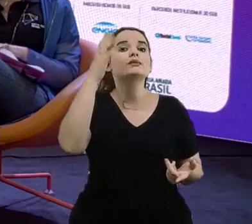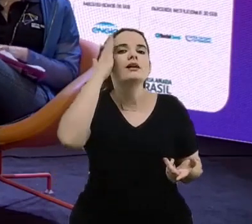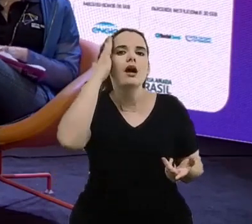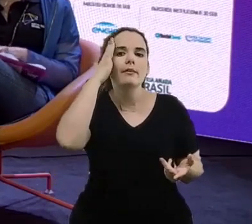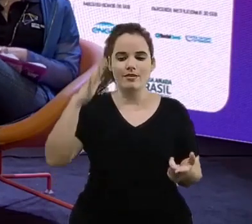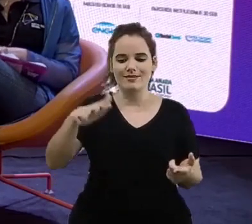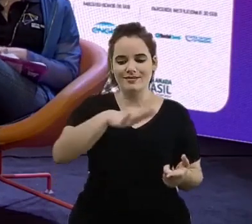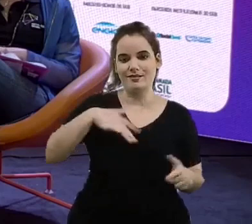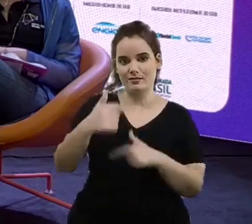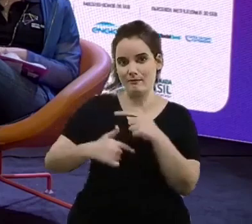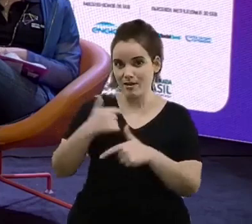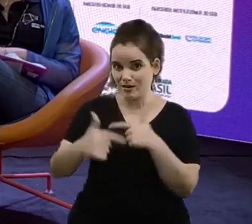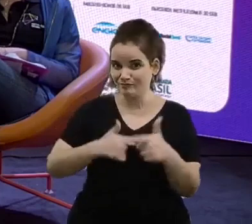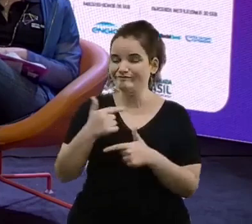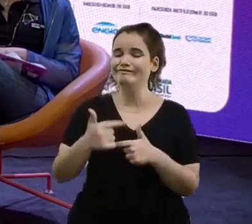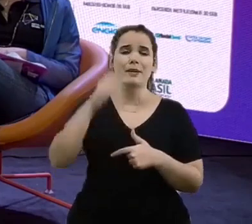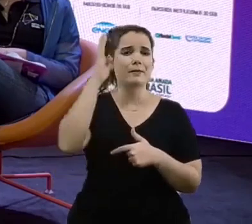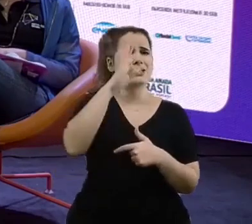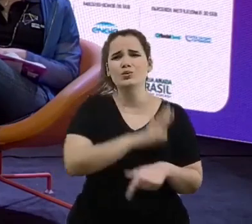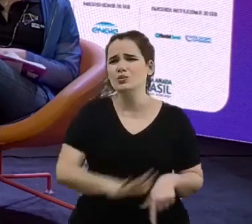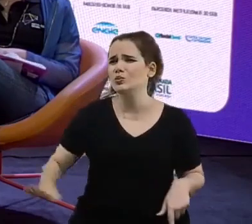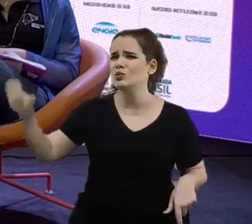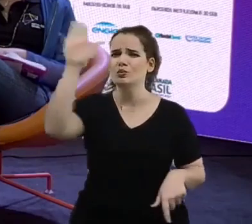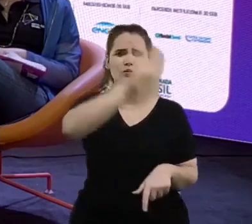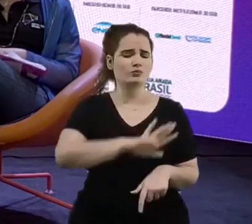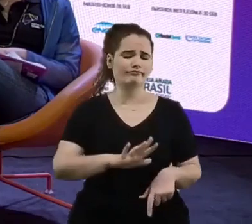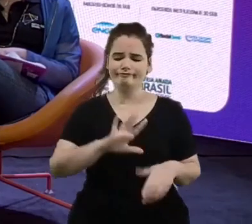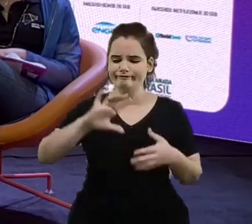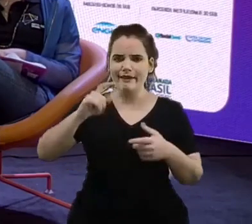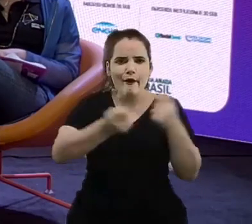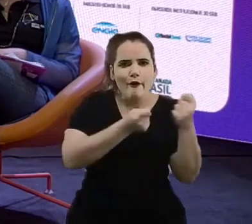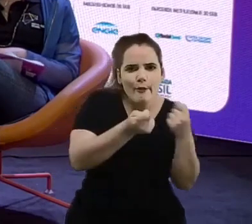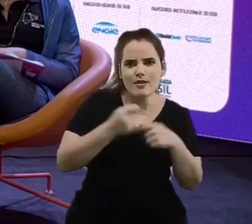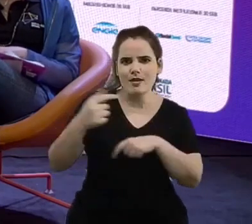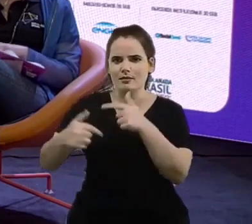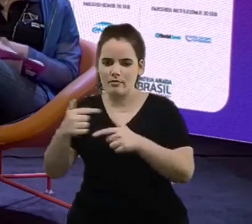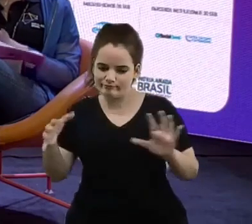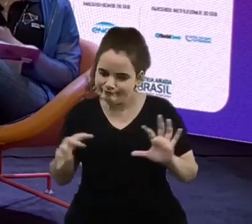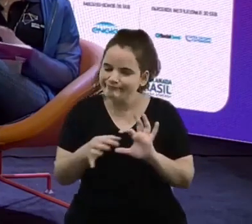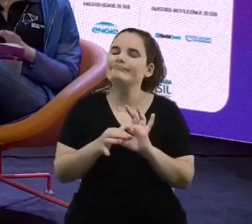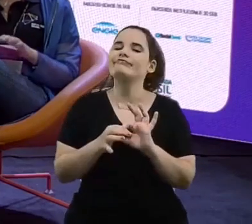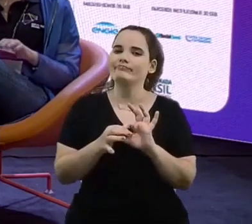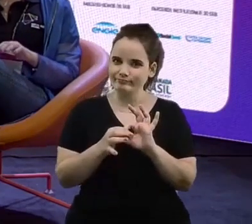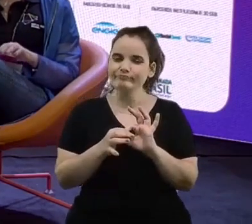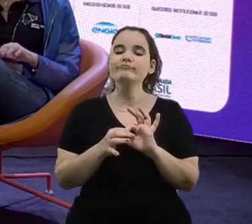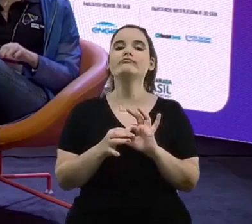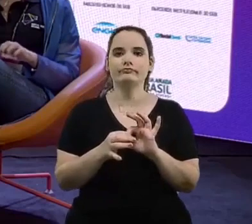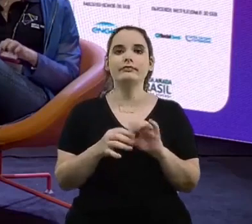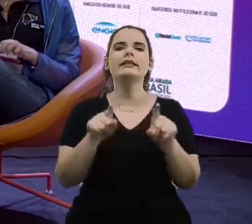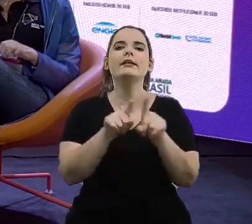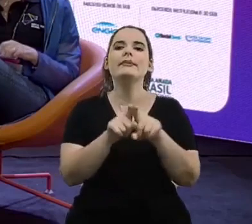só em governos, mas em tudo, né? Então, assim, ter uma superintendência, né, dedicada